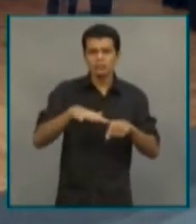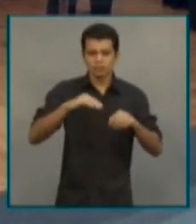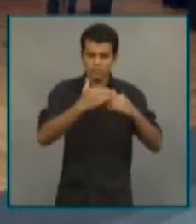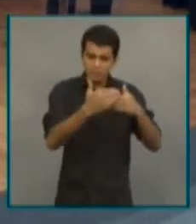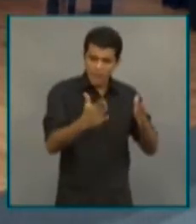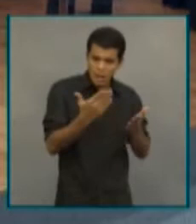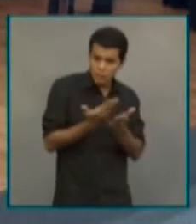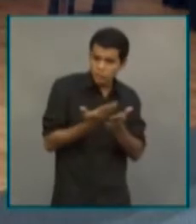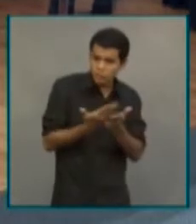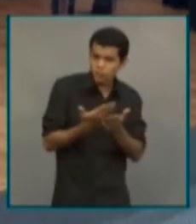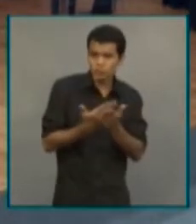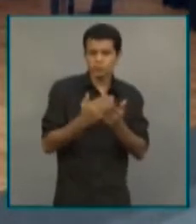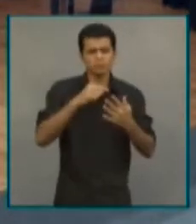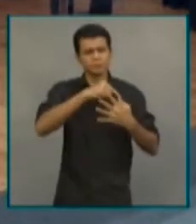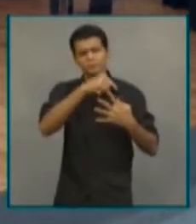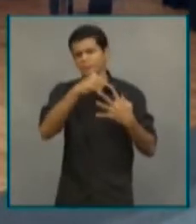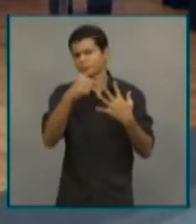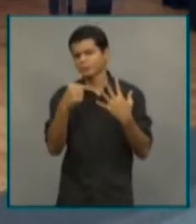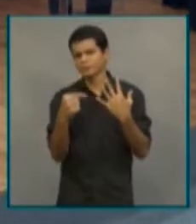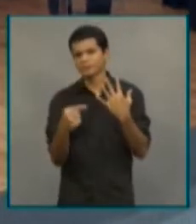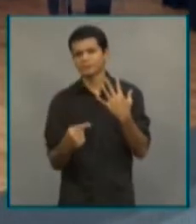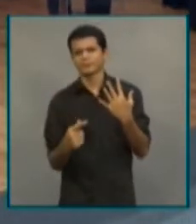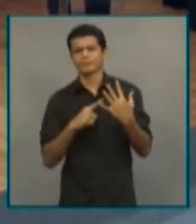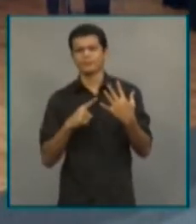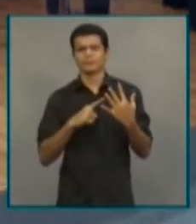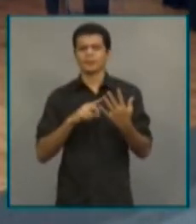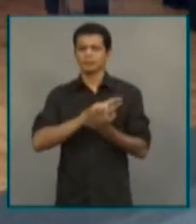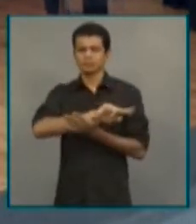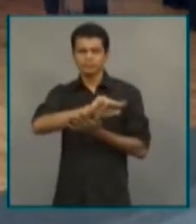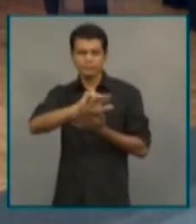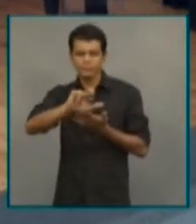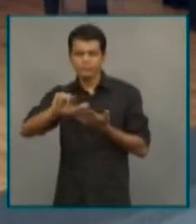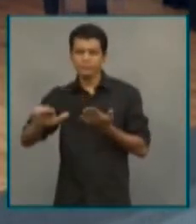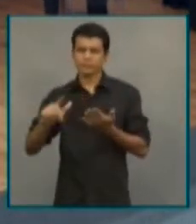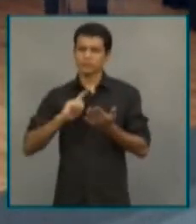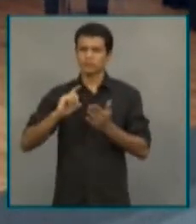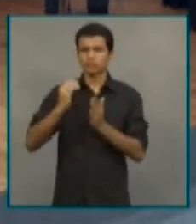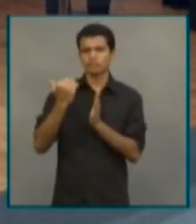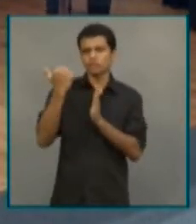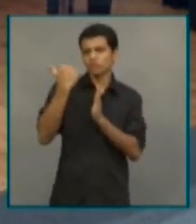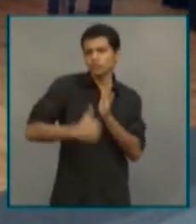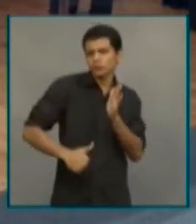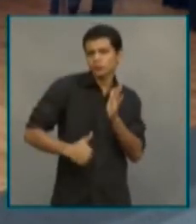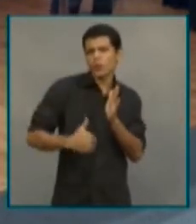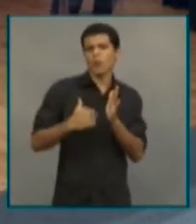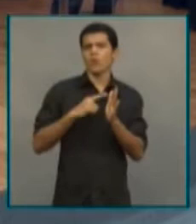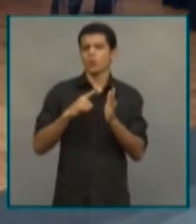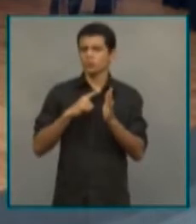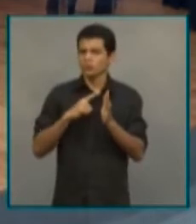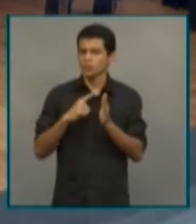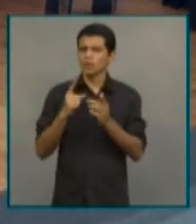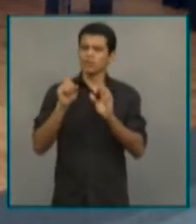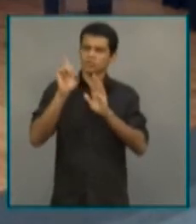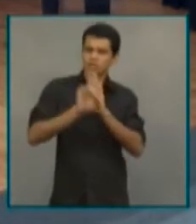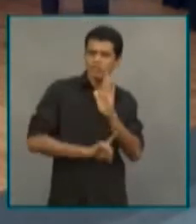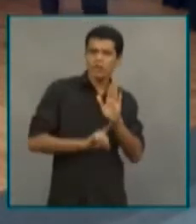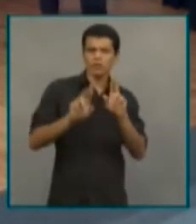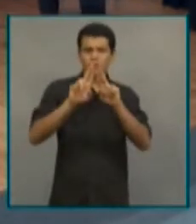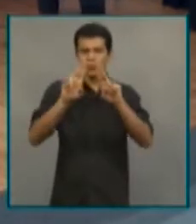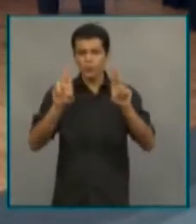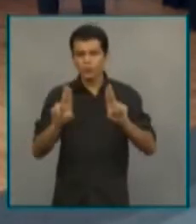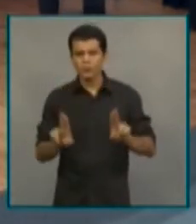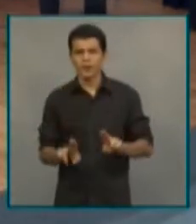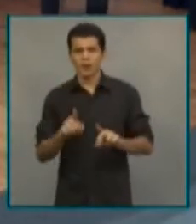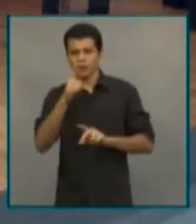clube de advantagens com mais de 600 estabelecimentos de desconto firmados. Entre eles, desconto com a Unimed, desconto com plano